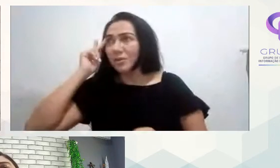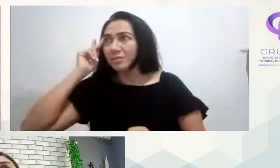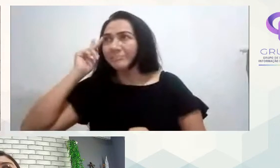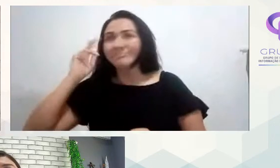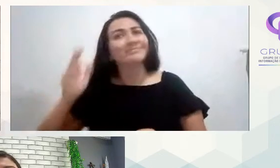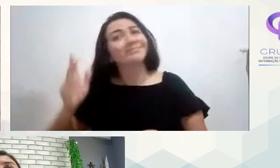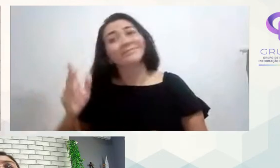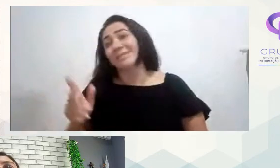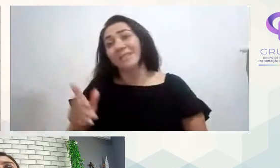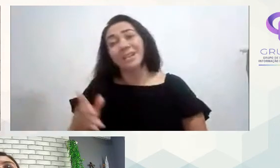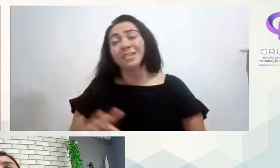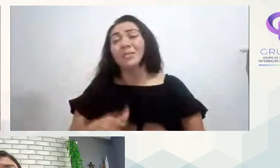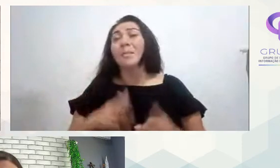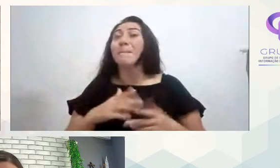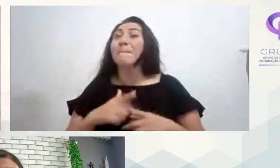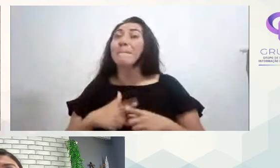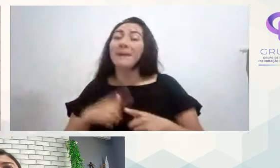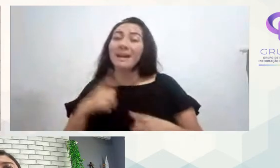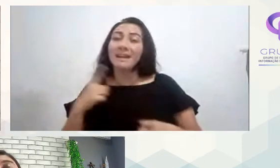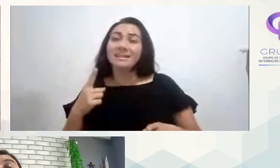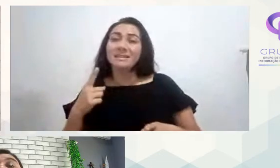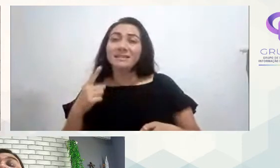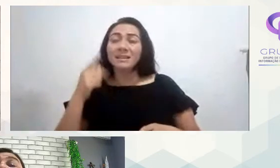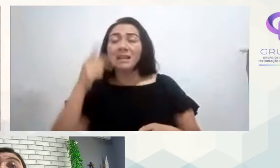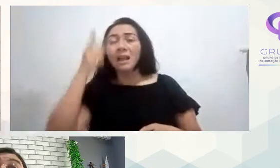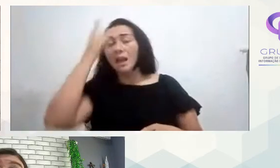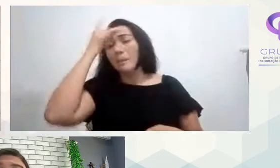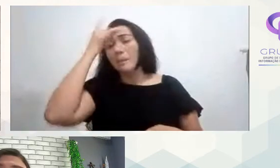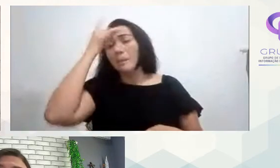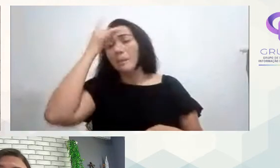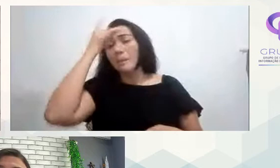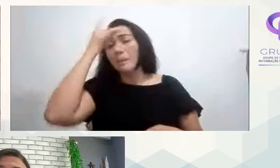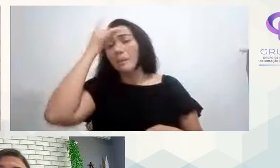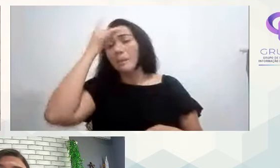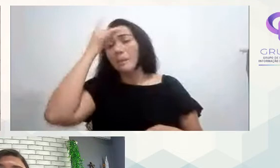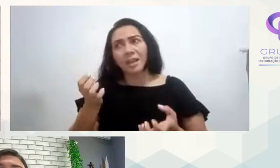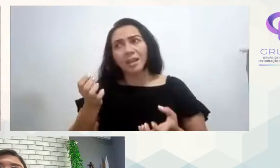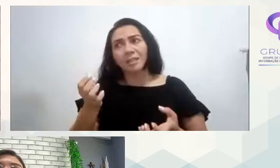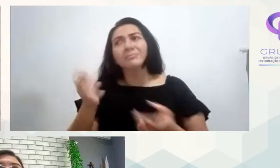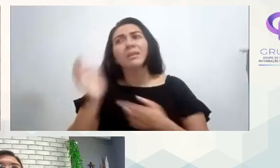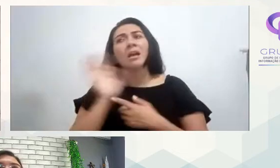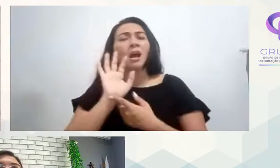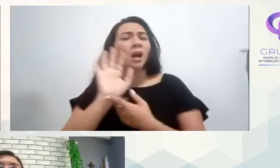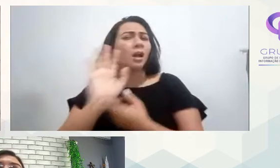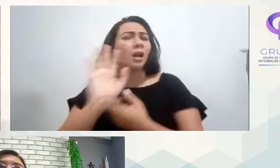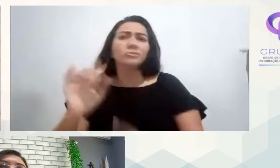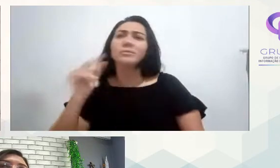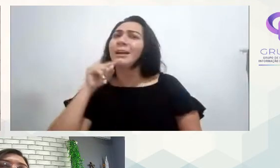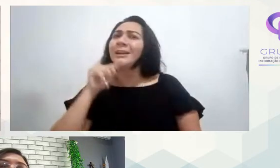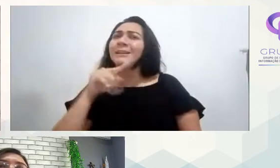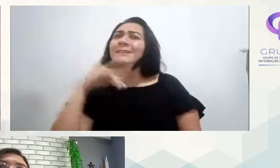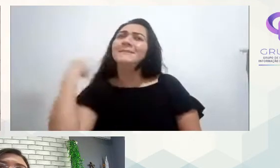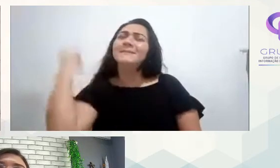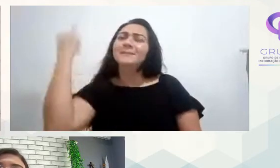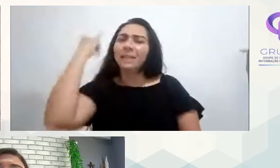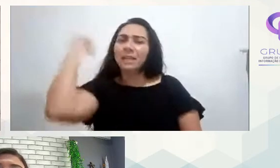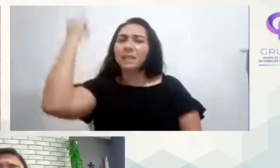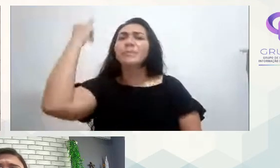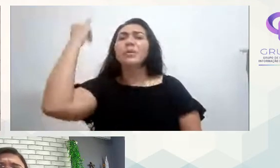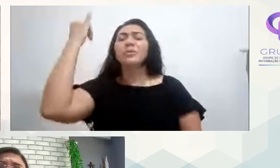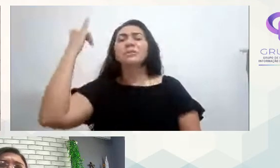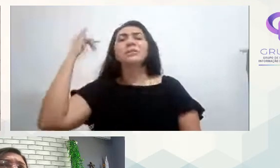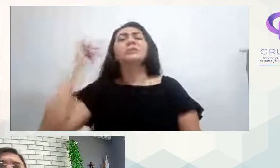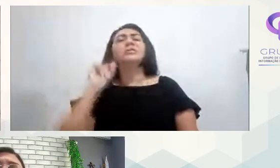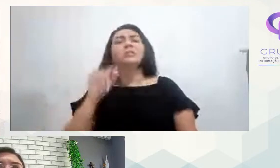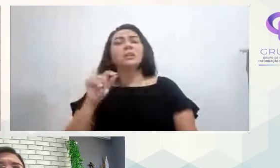sim, mudar, e mudar para melhor. E é essa que é a nossa função. E Paola trouxe claramente exemplo